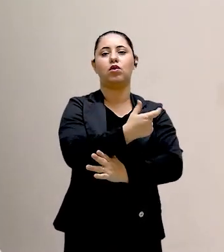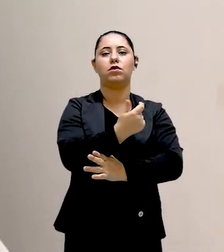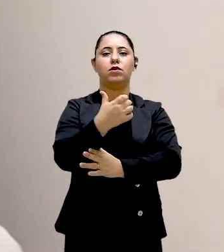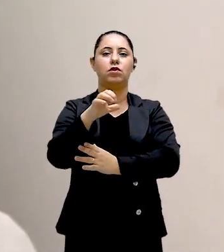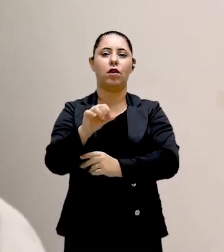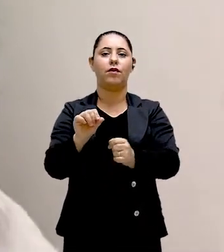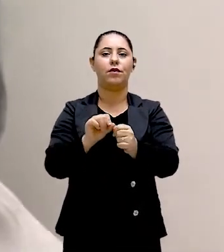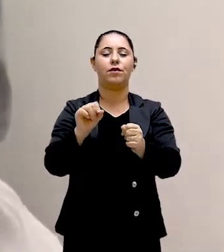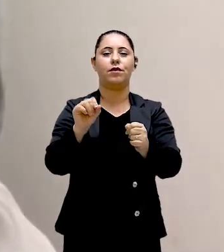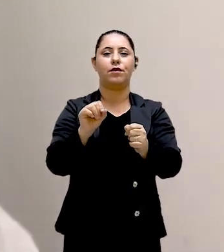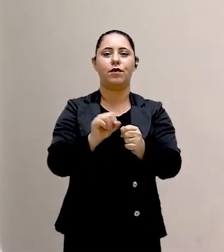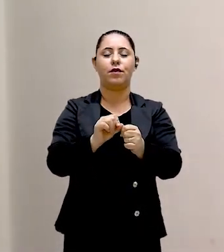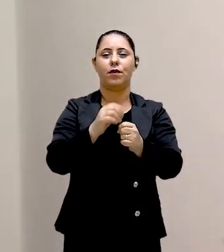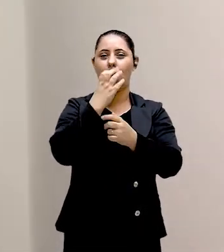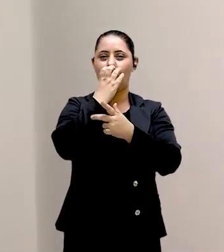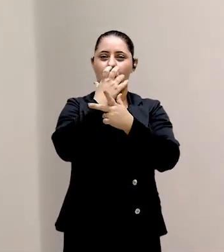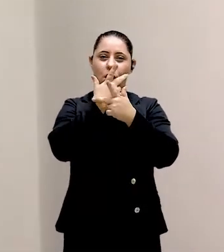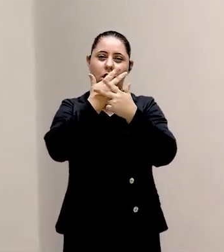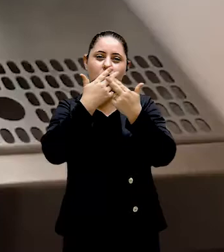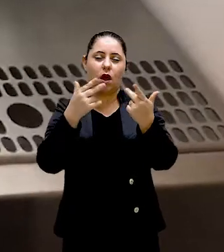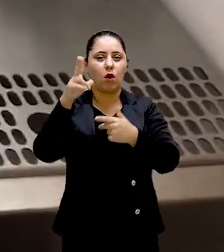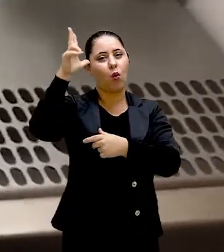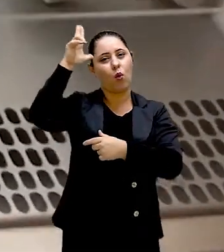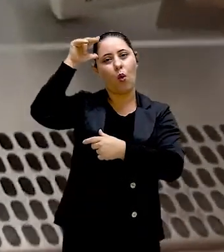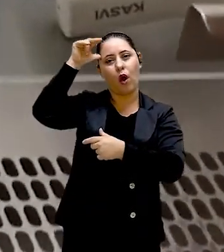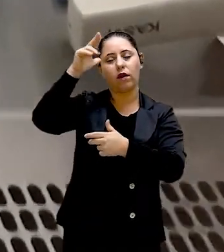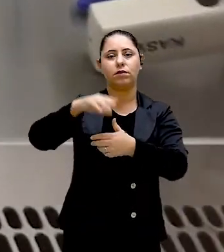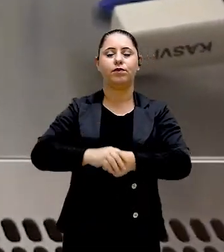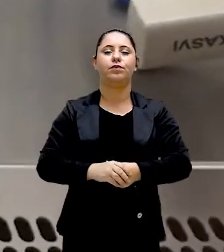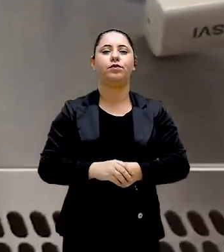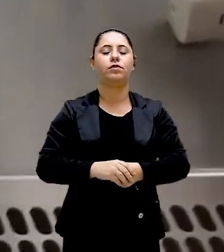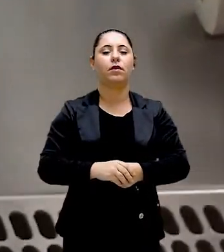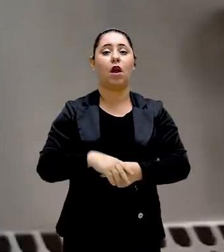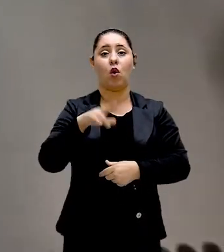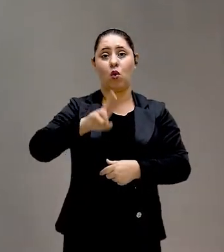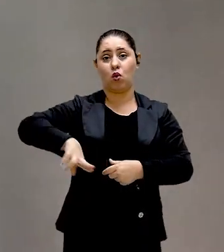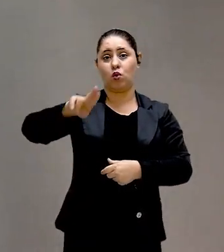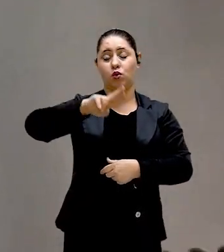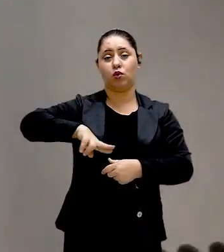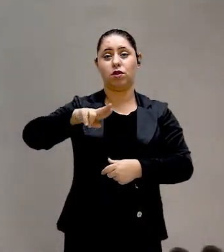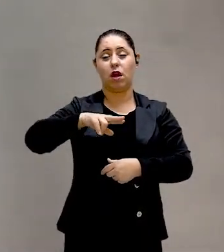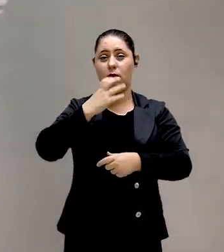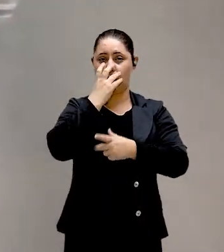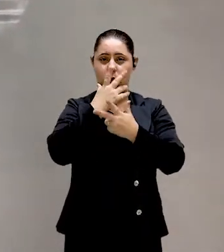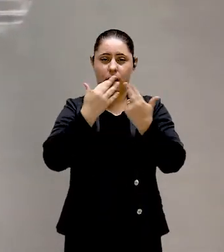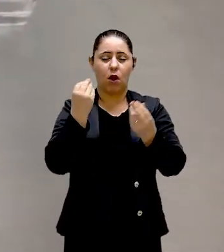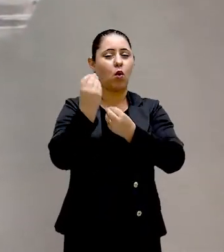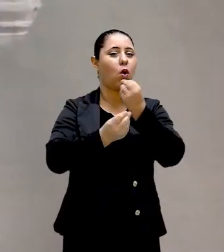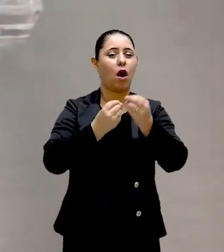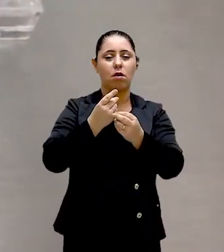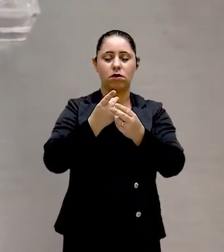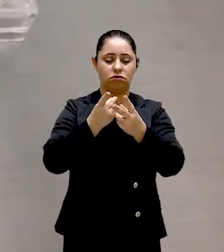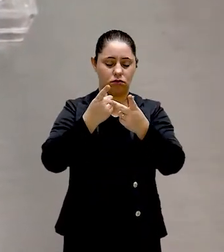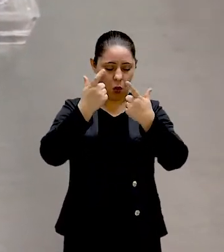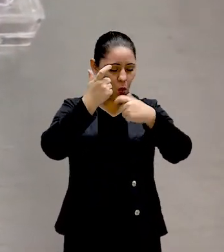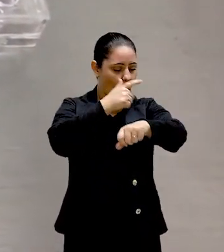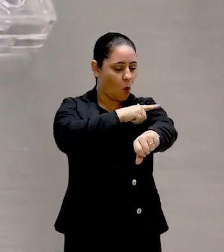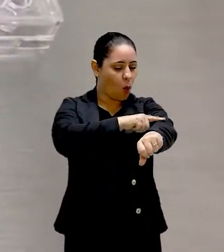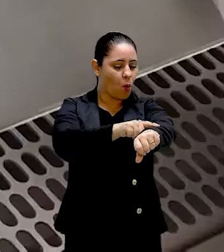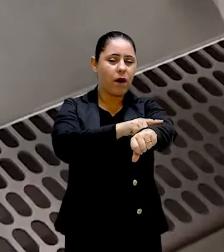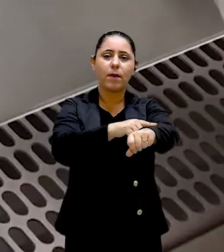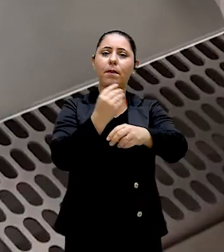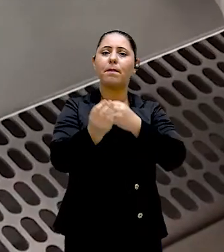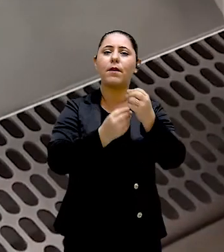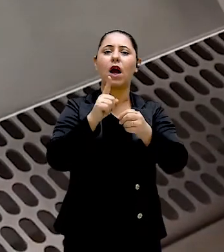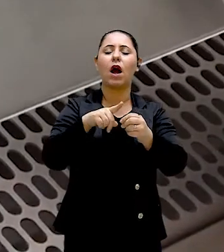em camundongos e em coelhos. Ela usava os animais para verificar como era a resposta do produto na pele deles,